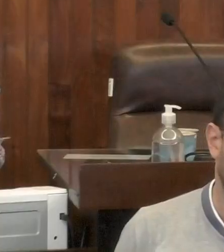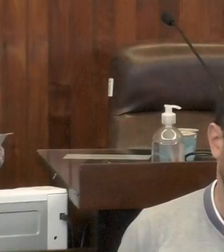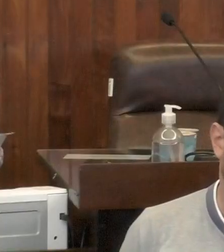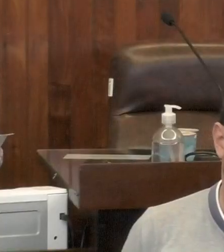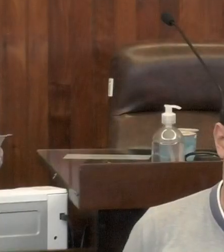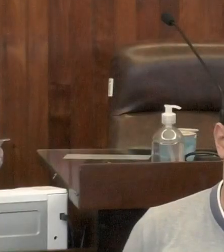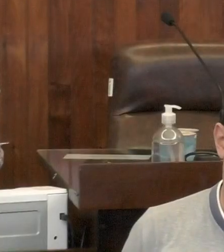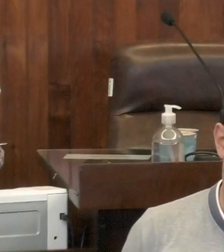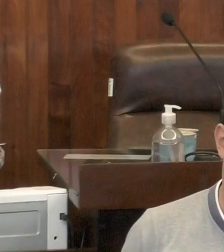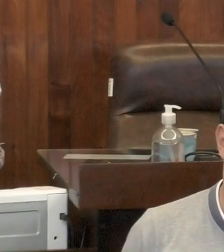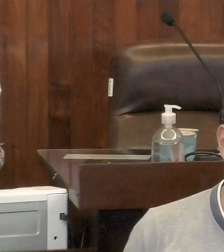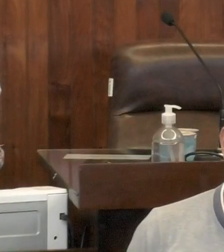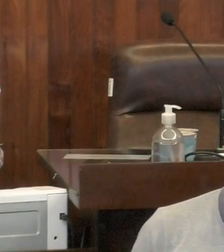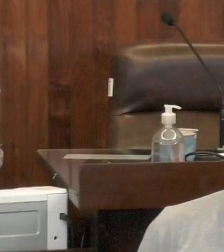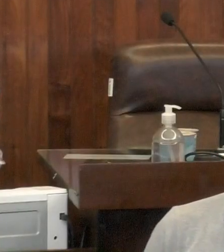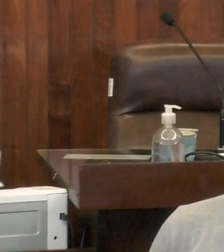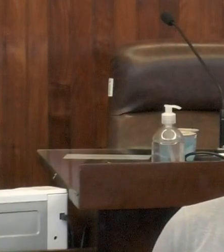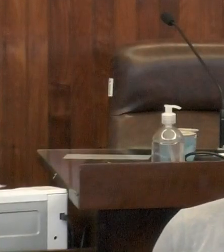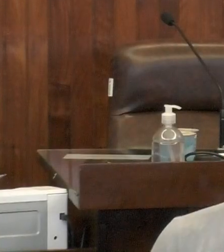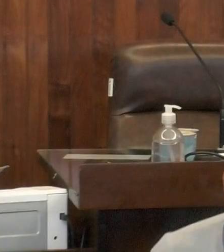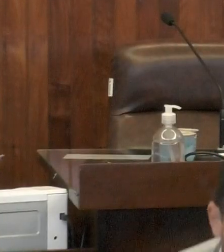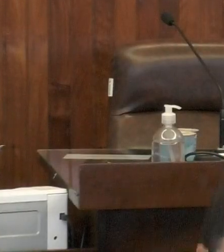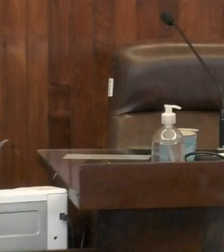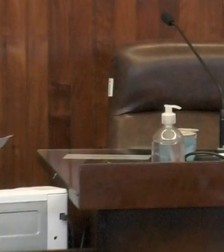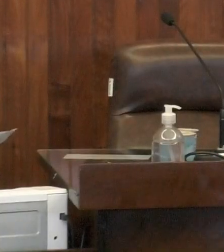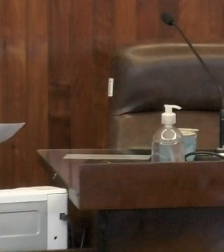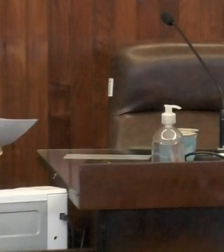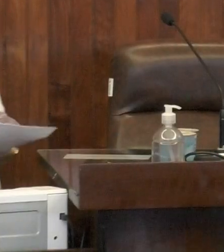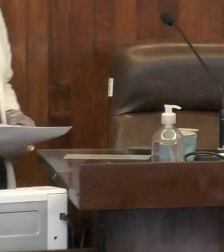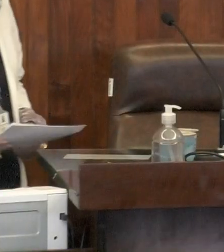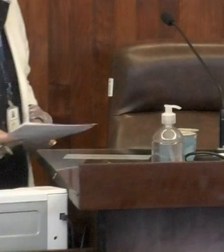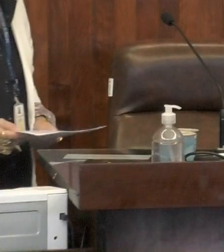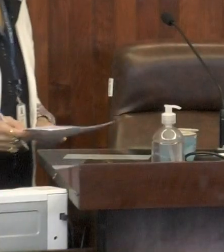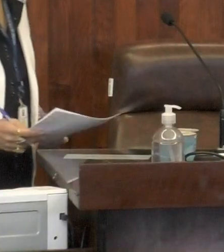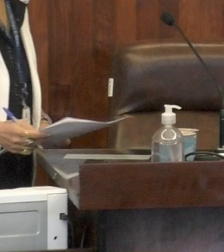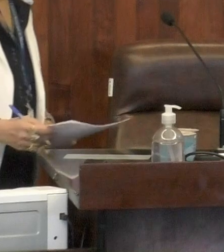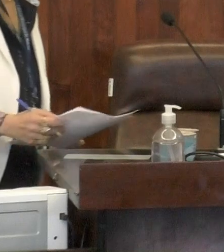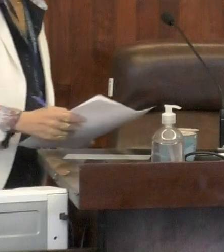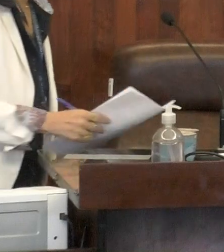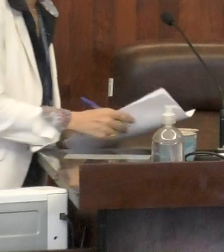Sob a proteção de Deus, iniciamos nossos trabalhos. Podem sentar-se.